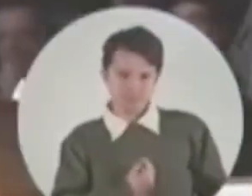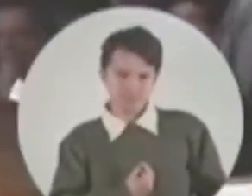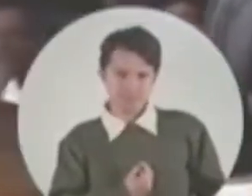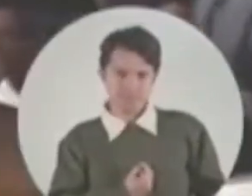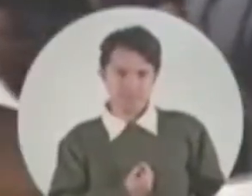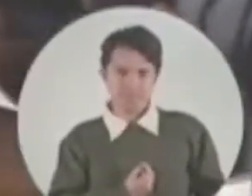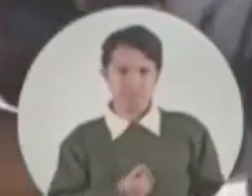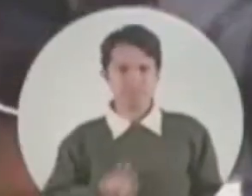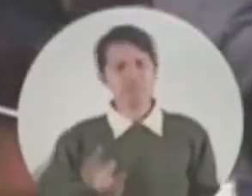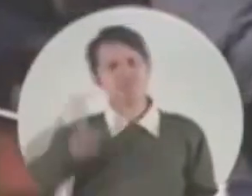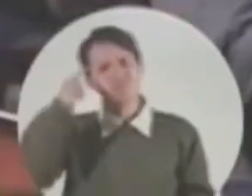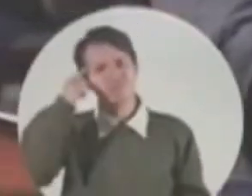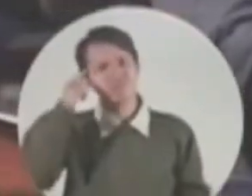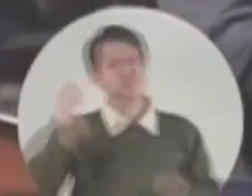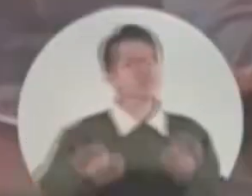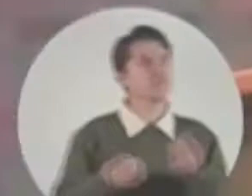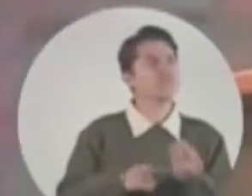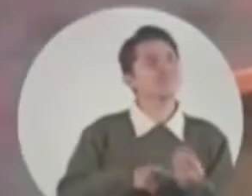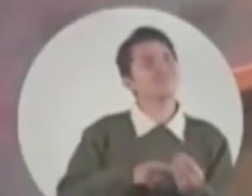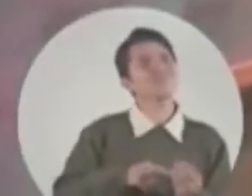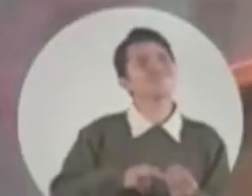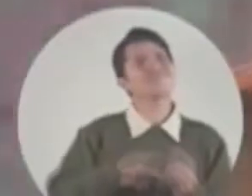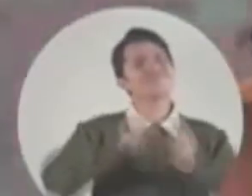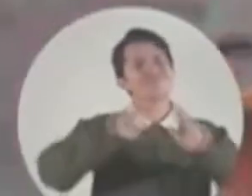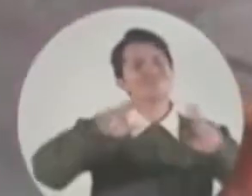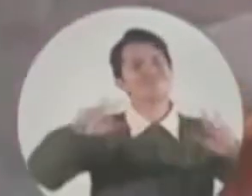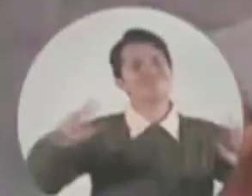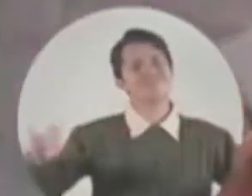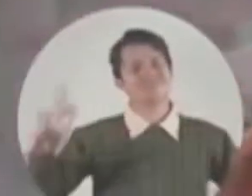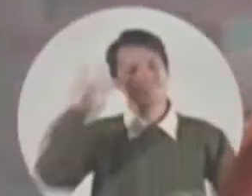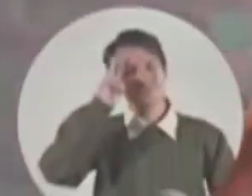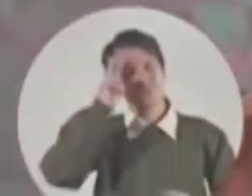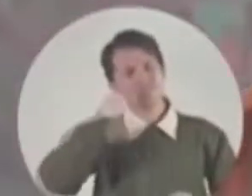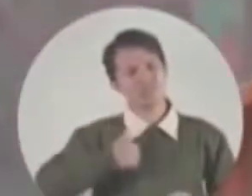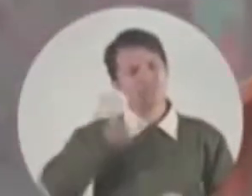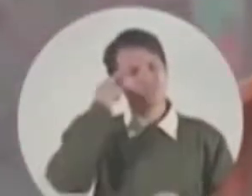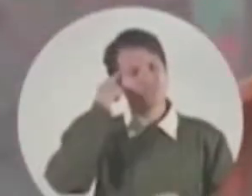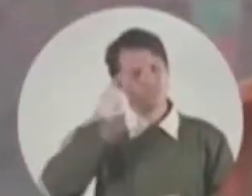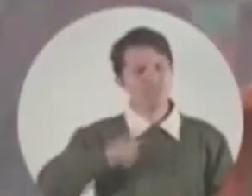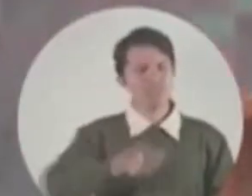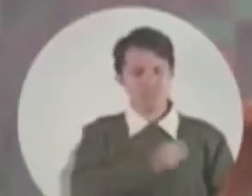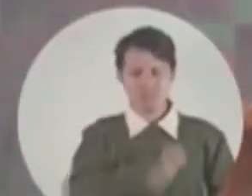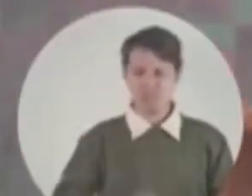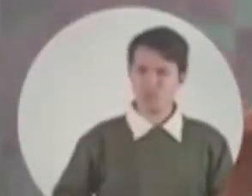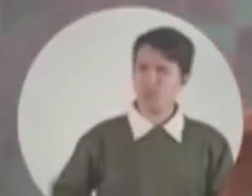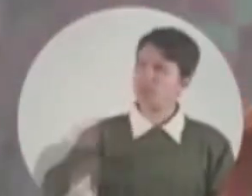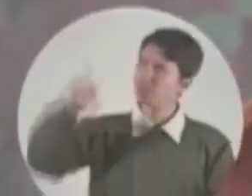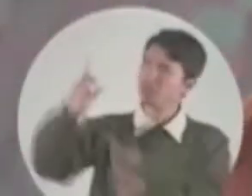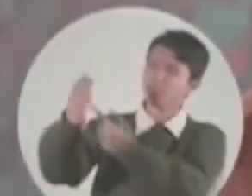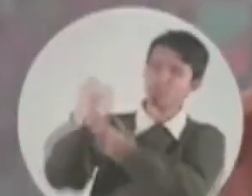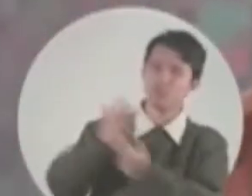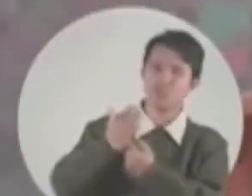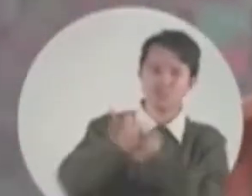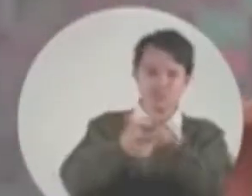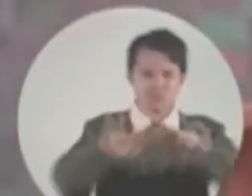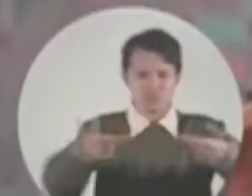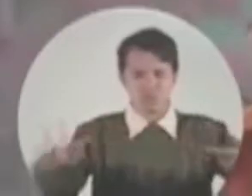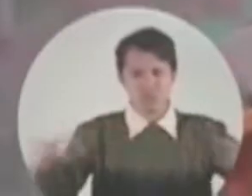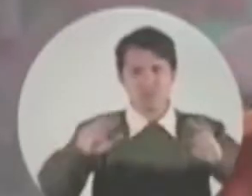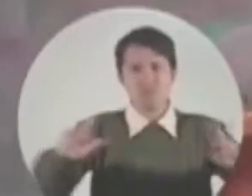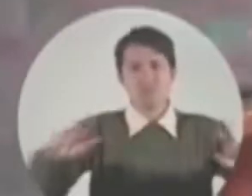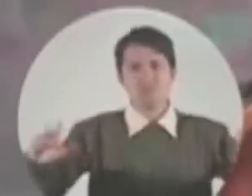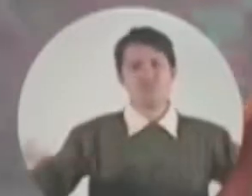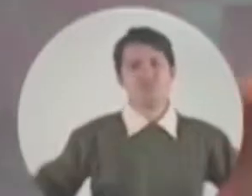No meio desse cenário todo, a gente tem o Senhor nos revelando